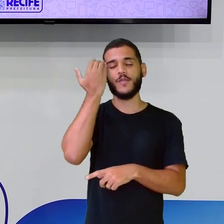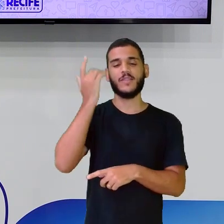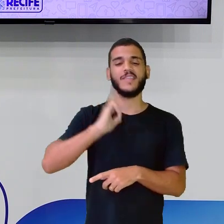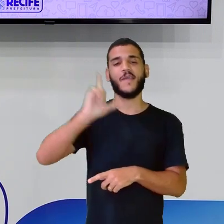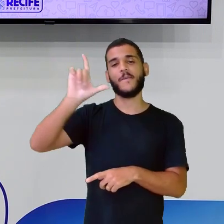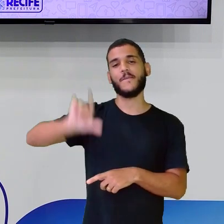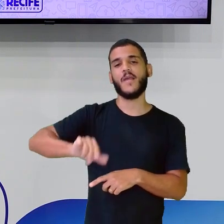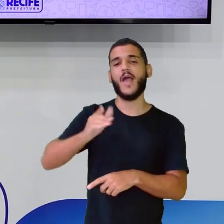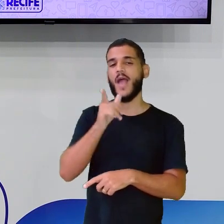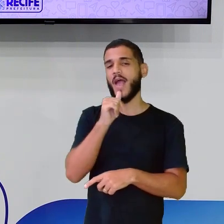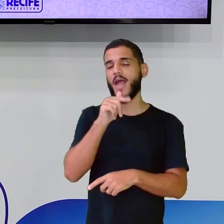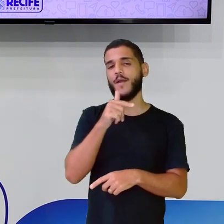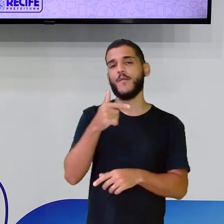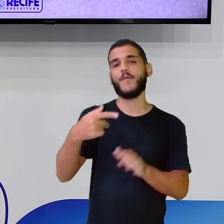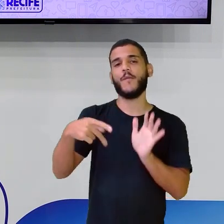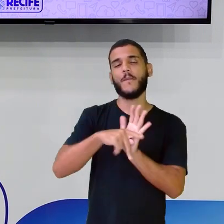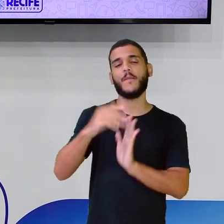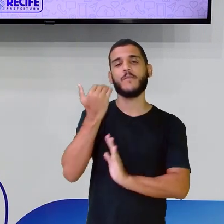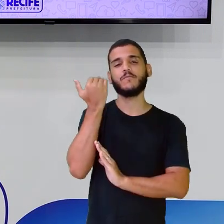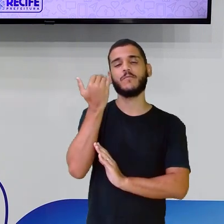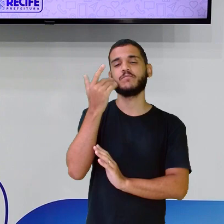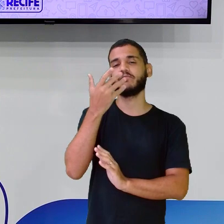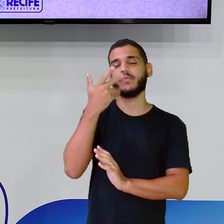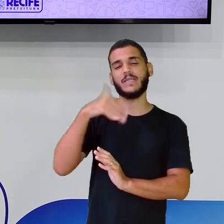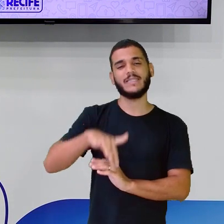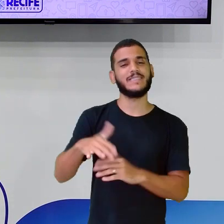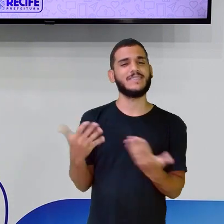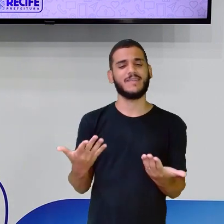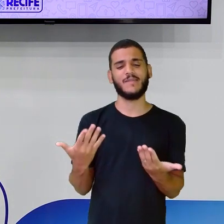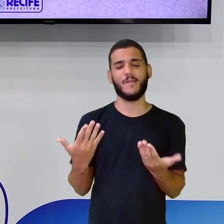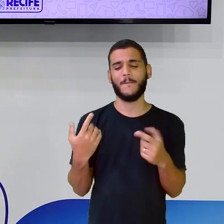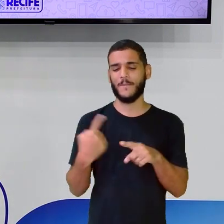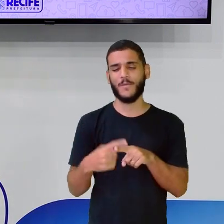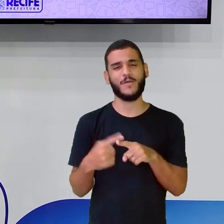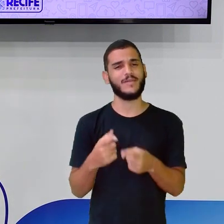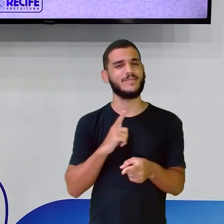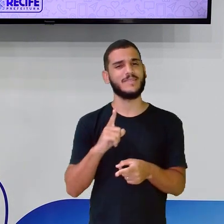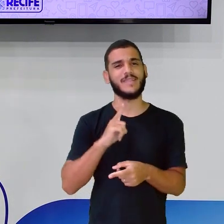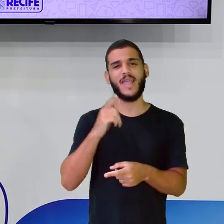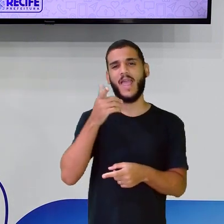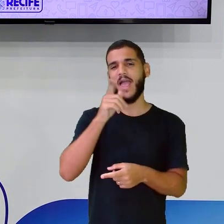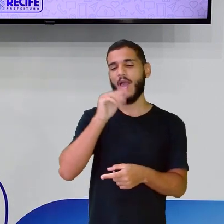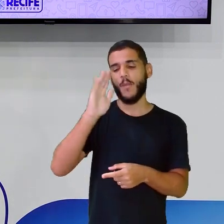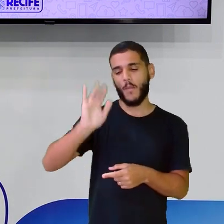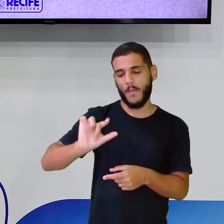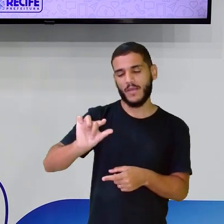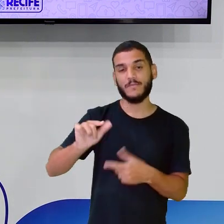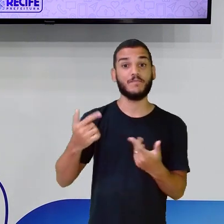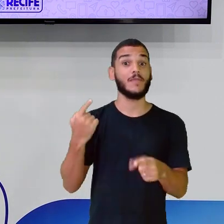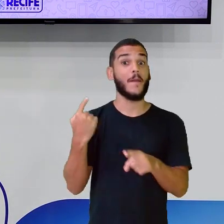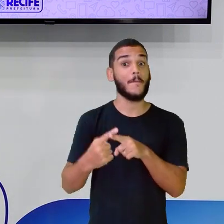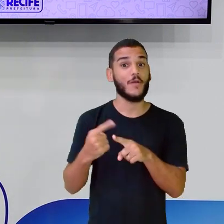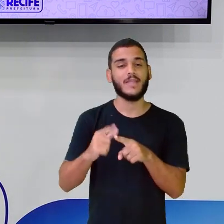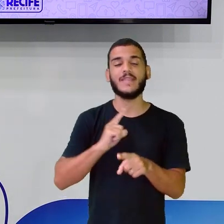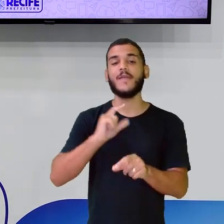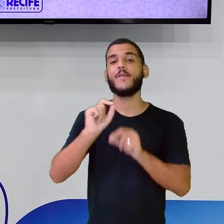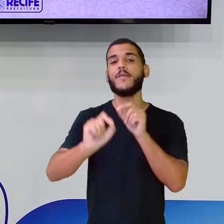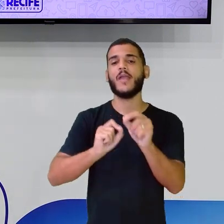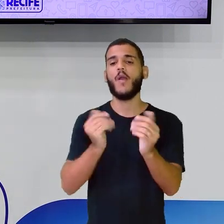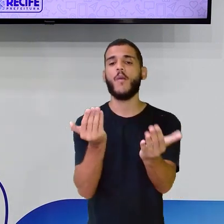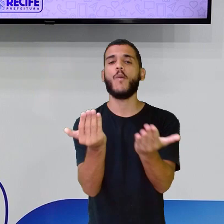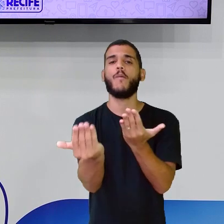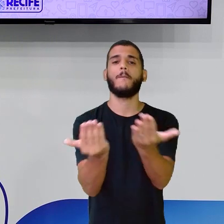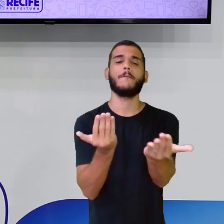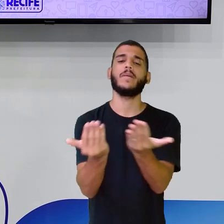água que a criança. Não é que ele tem menos água, não é que ele é composto por menos água. A gente está fazendo aí uma proporção, tá?